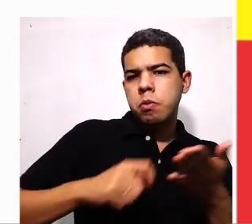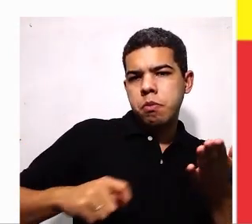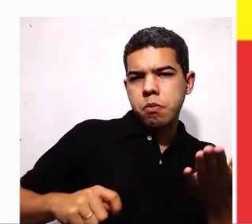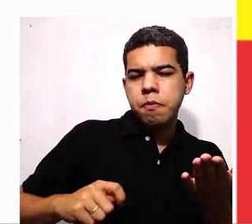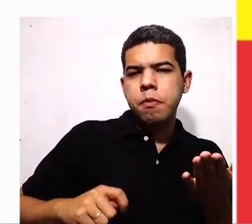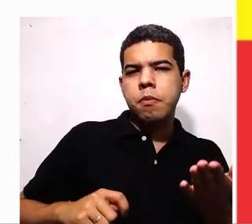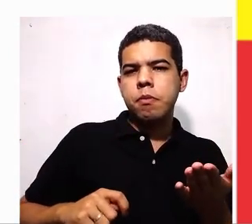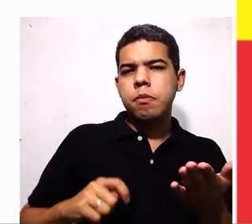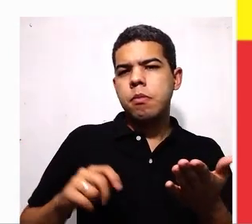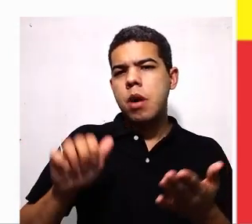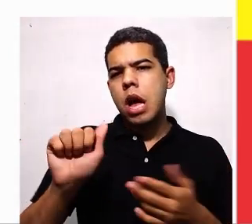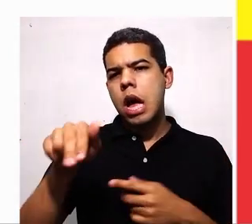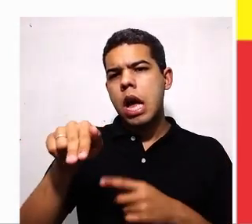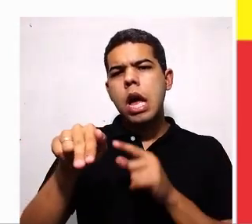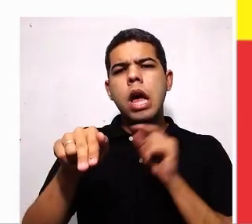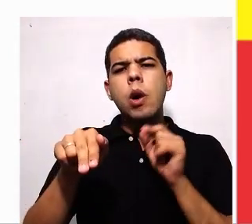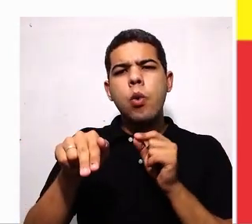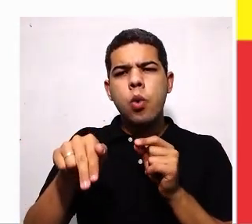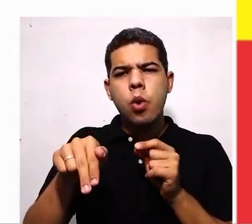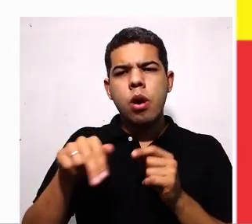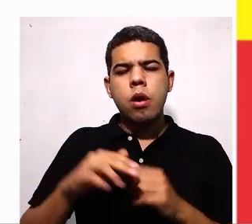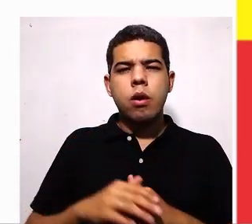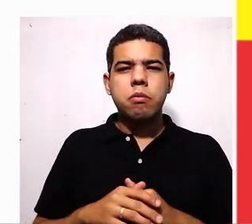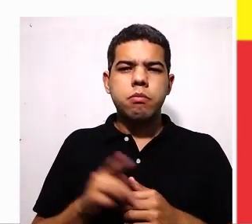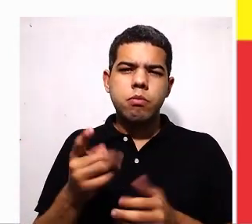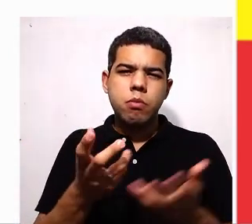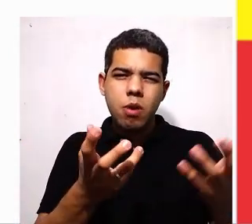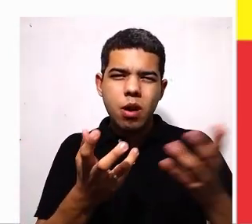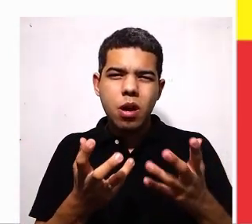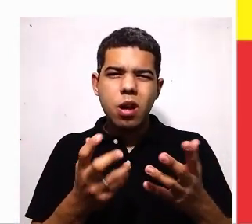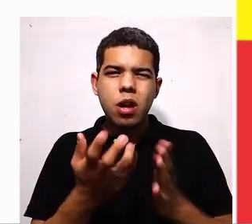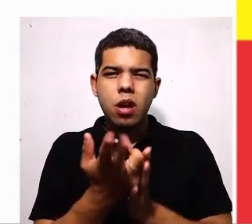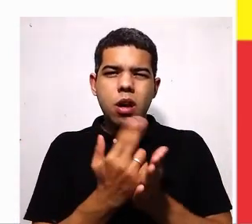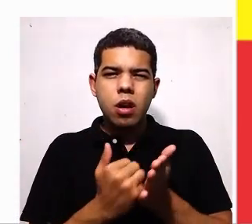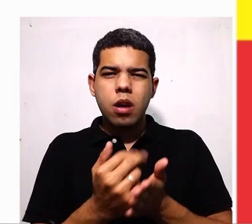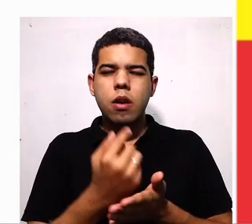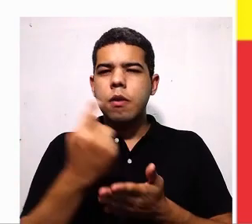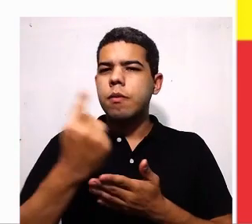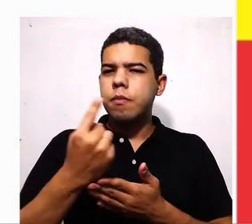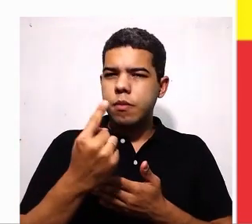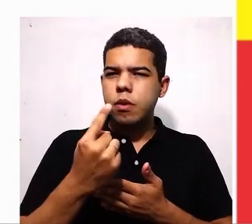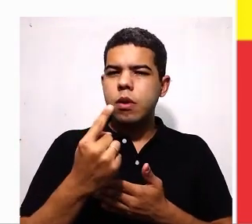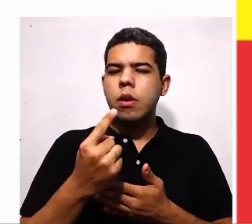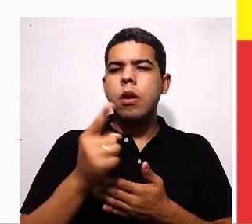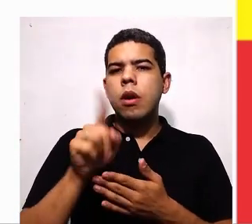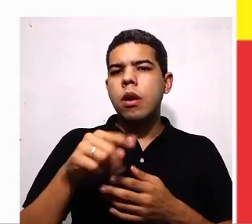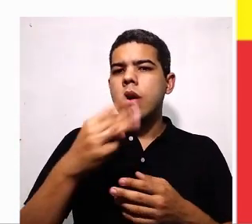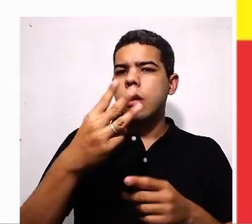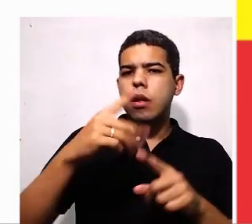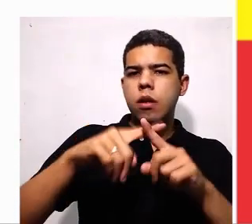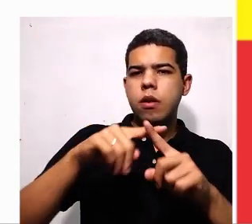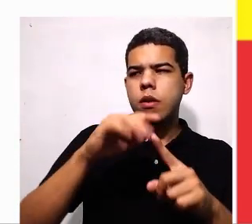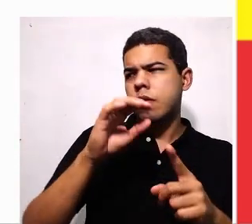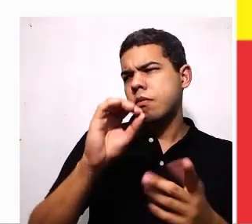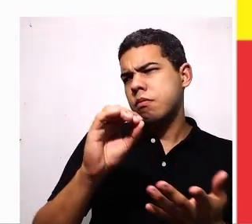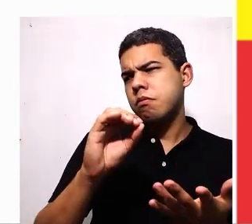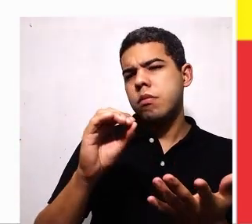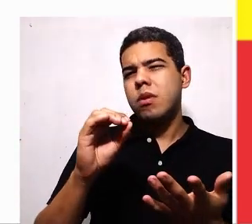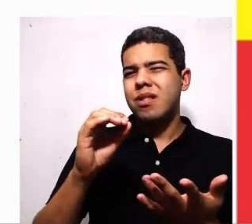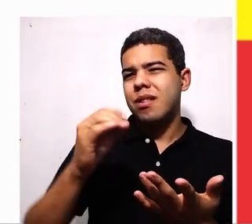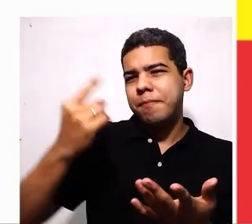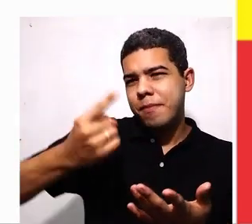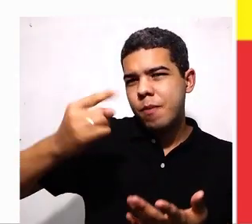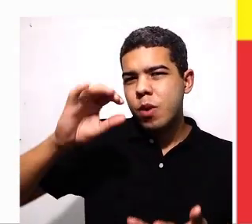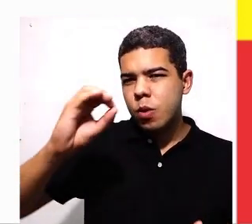valor de an. Então, se eu quero a primeira figura, então vai ser 3 vezes 0. Nesse caso, o primeiro vai